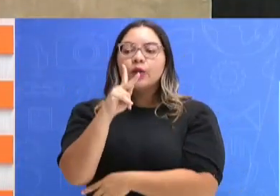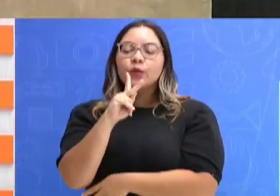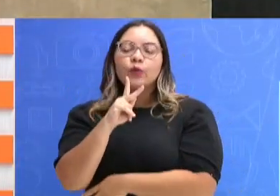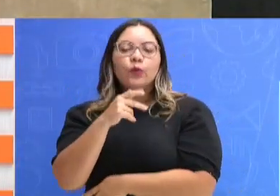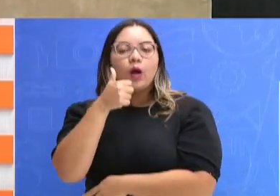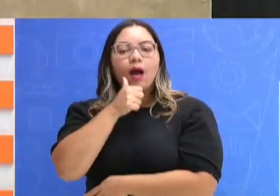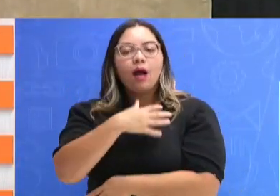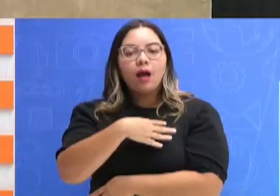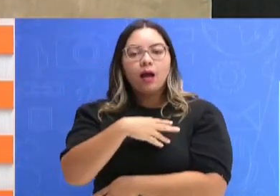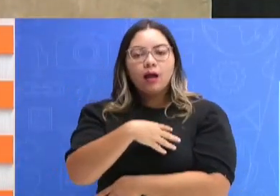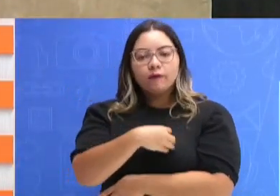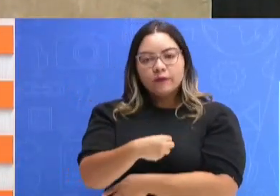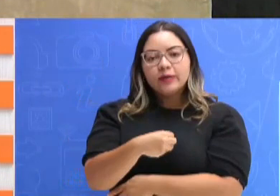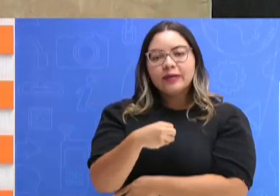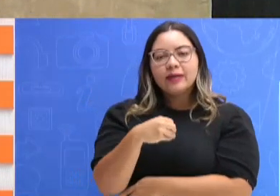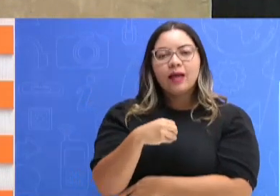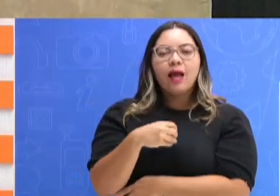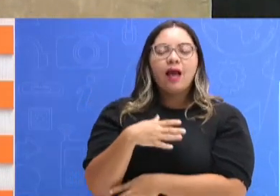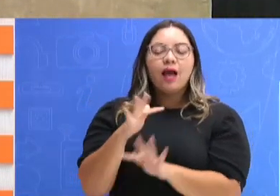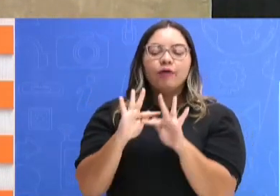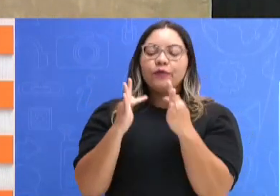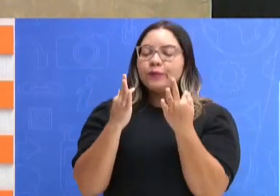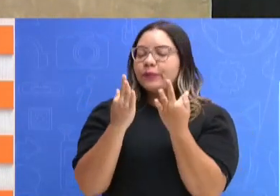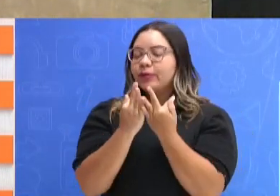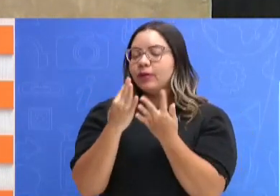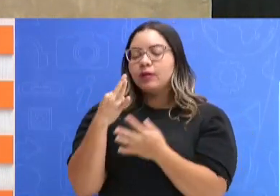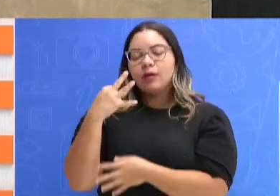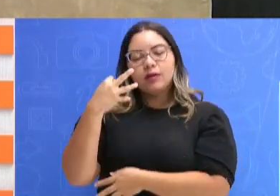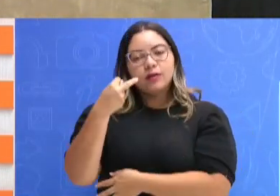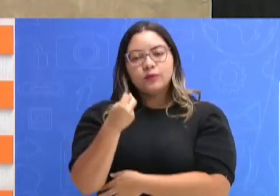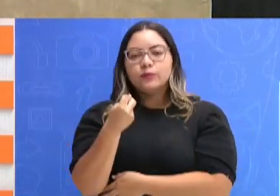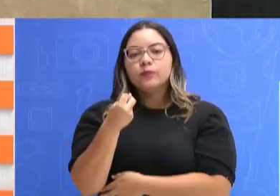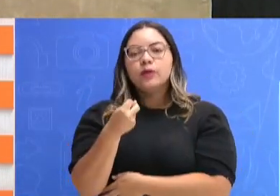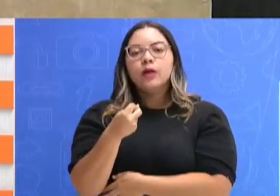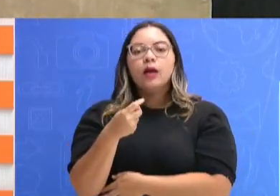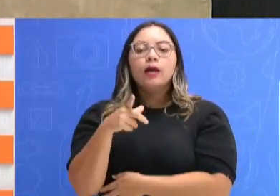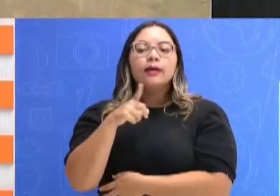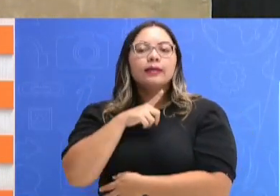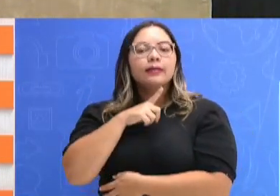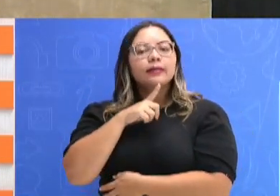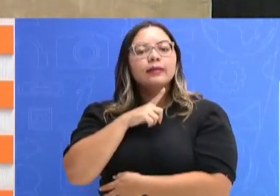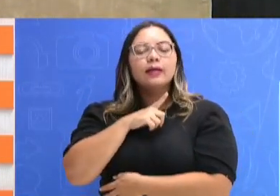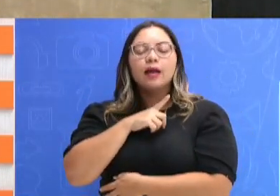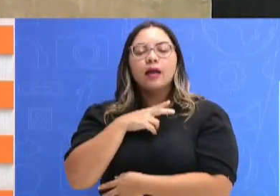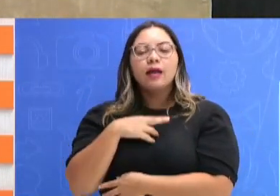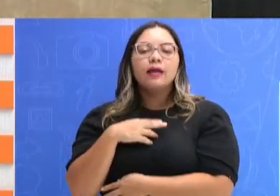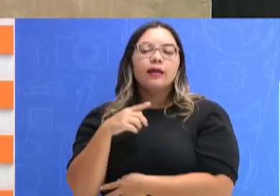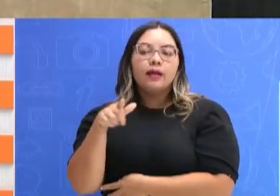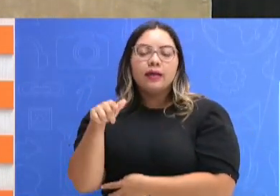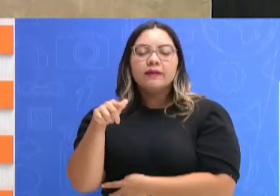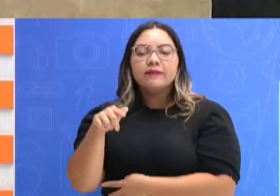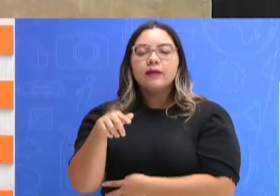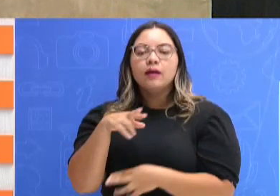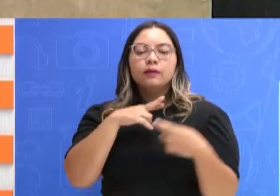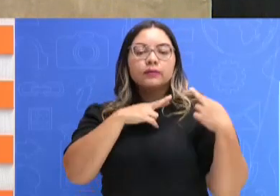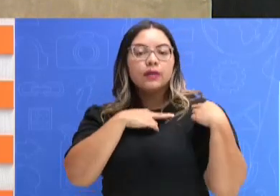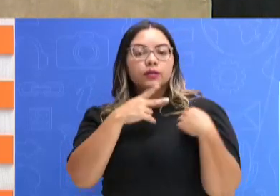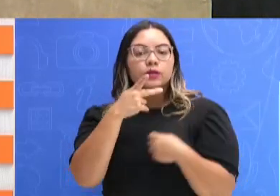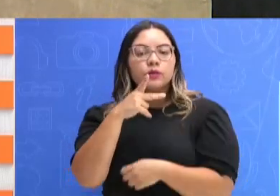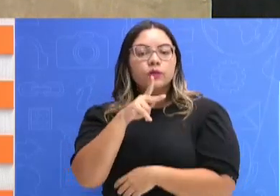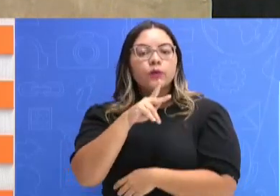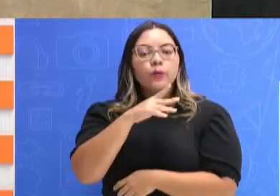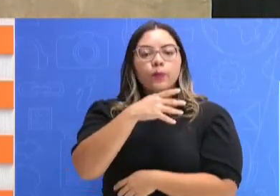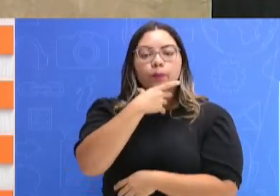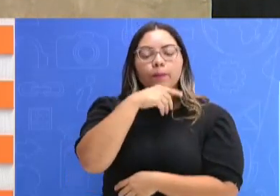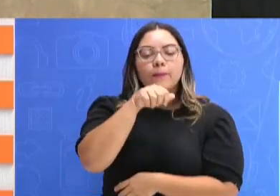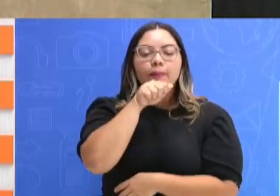a gente sabe que a base familiar ela é tudo, né? E tenho certeza que, tendo um legado fantástico que seu pai e o seu irmão deixou,